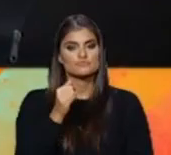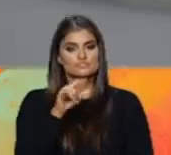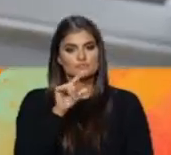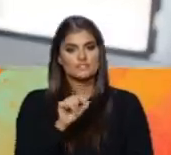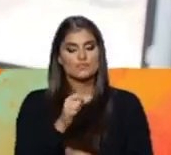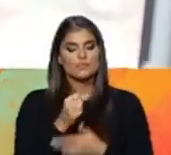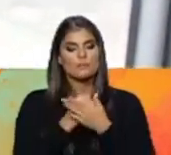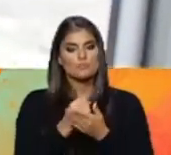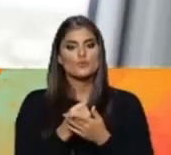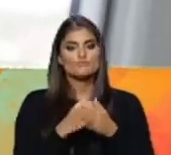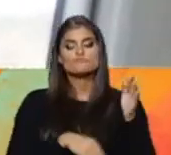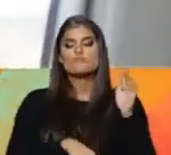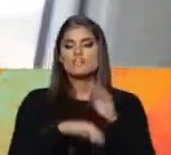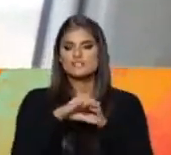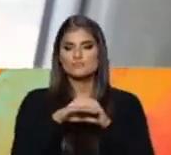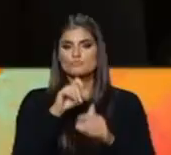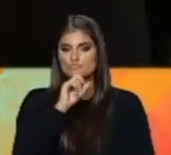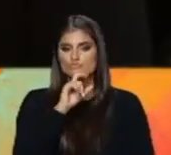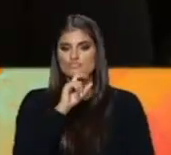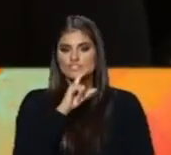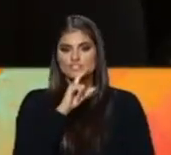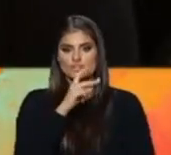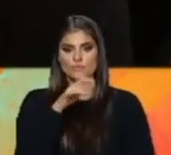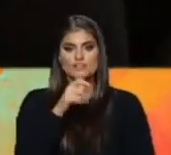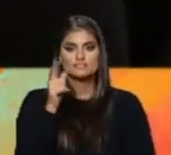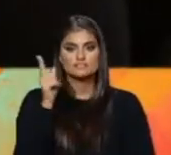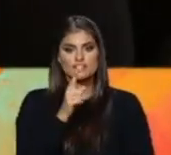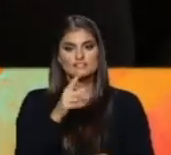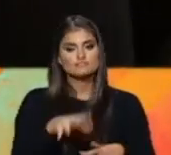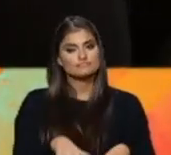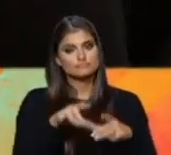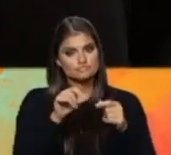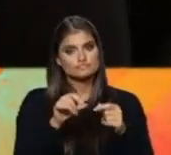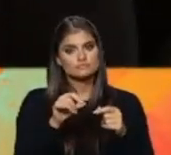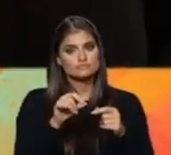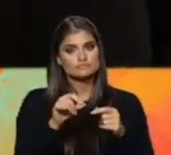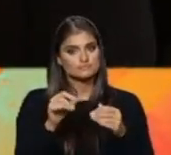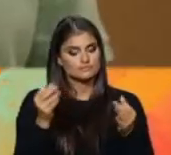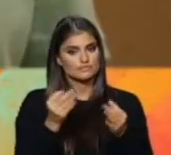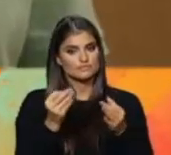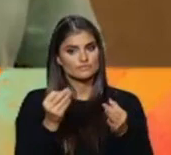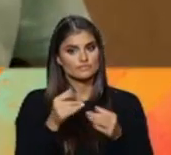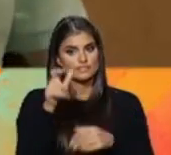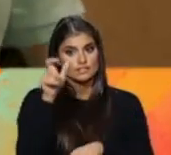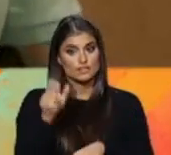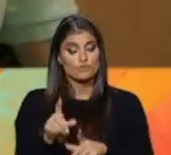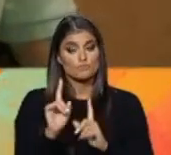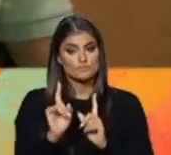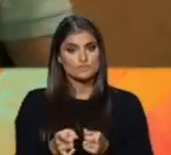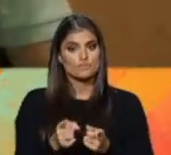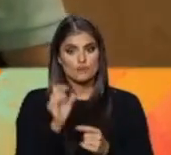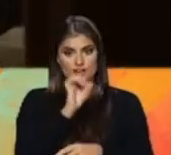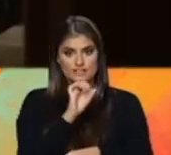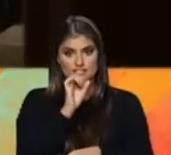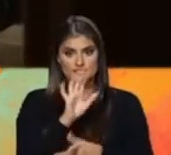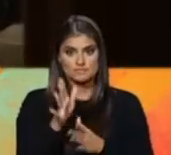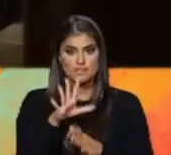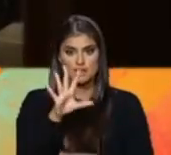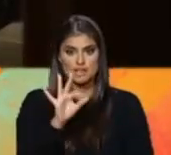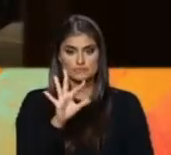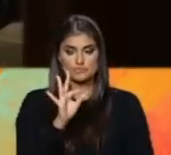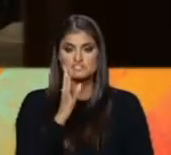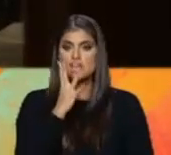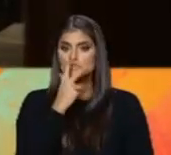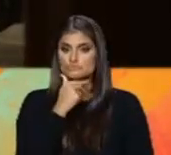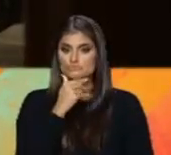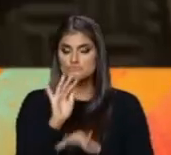o apoio máximo possível mesmo. O André tem evoluído bastante. Ele começou a cantar, já tinha pai 14